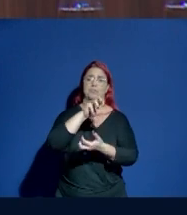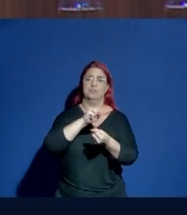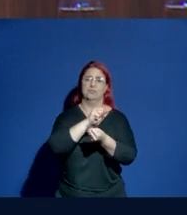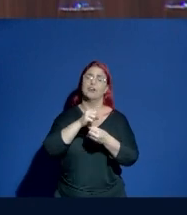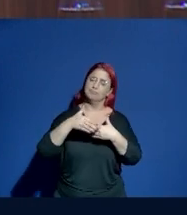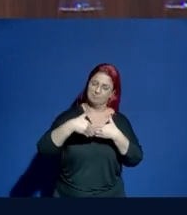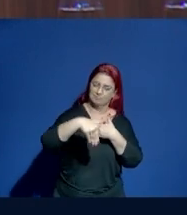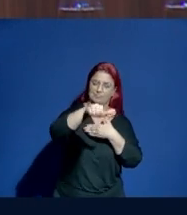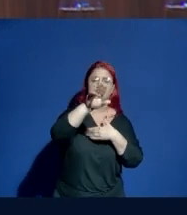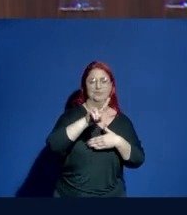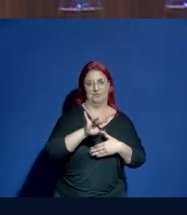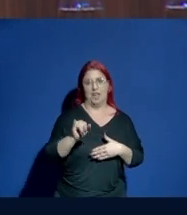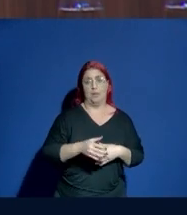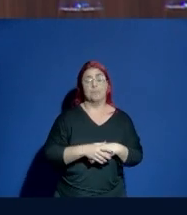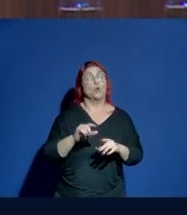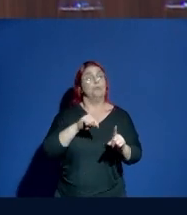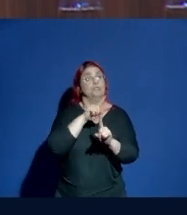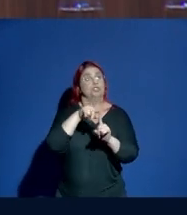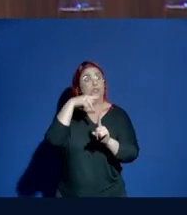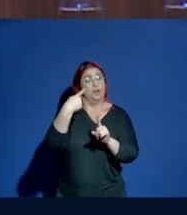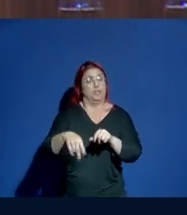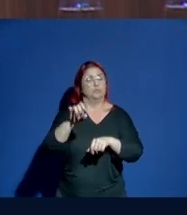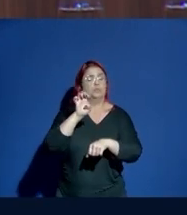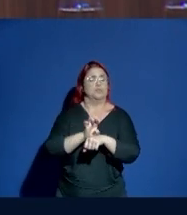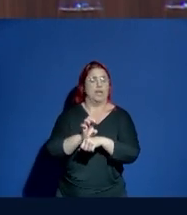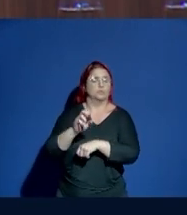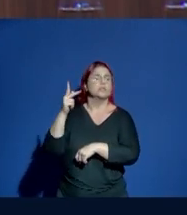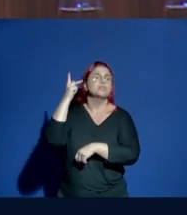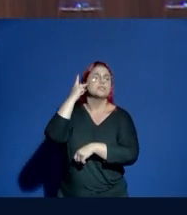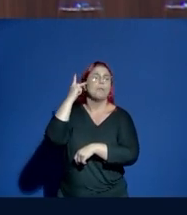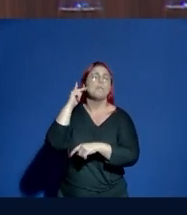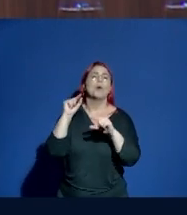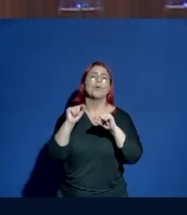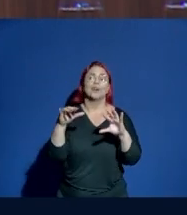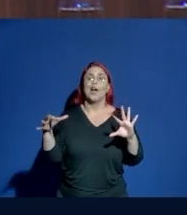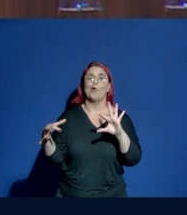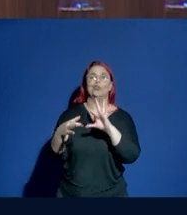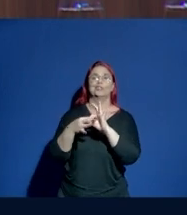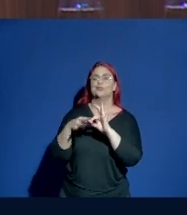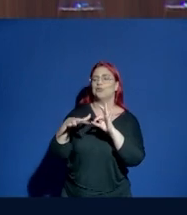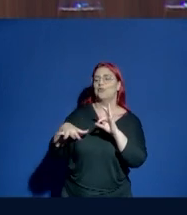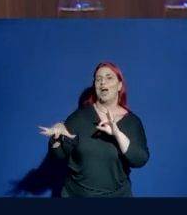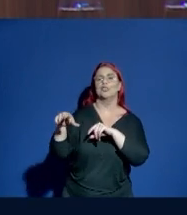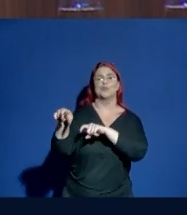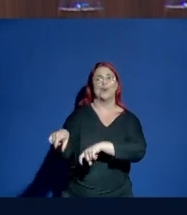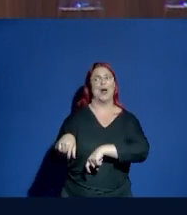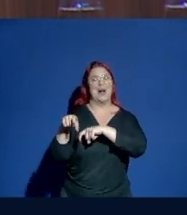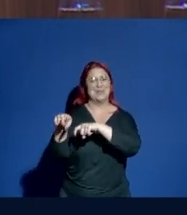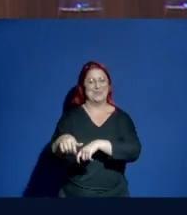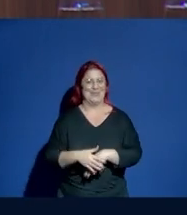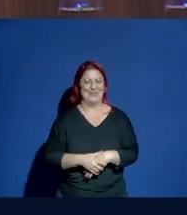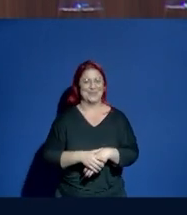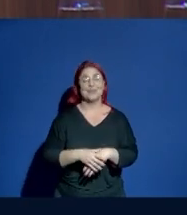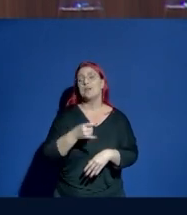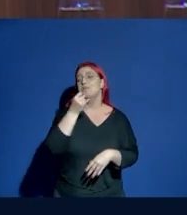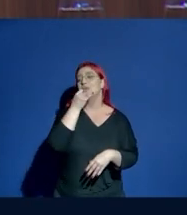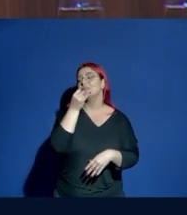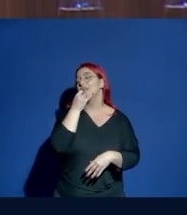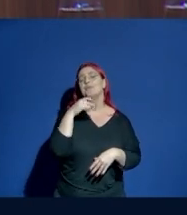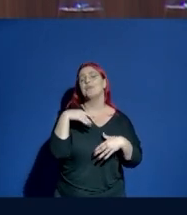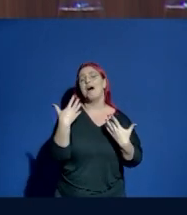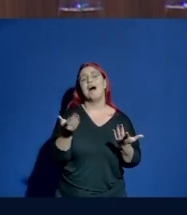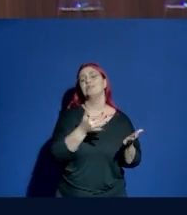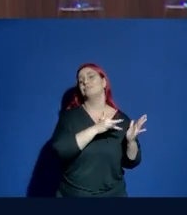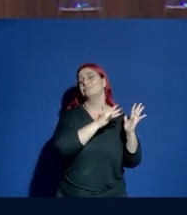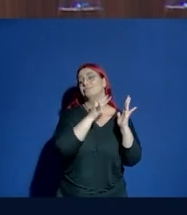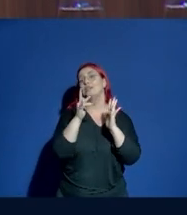vez mais longe um dos objetivos do Estado de São Paulo por exemplo é a conectividade no campo a gente não quer chegar no final do último